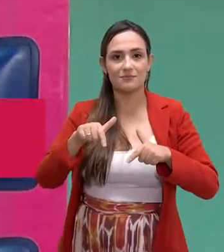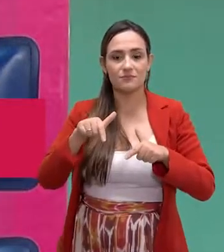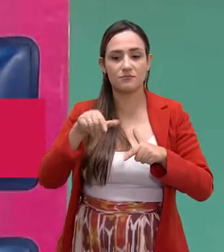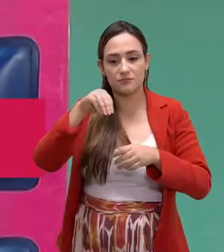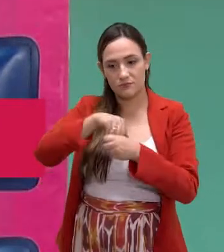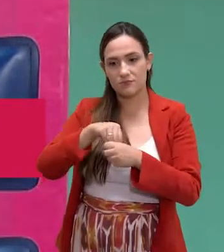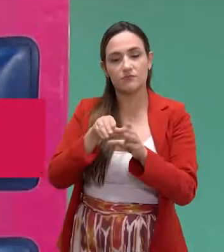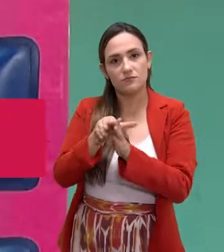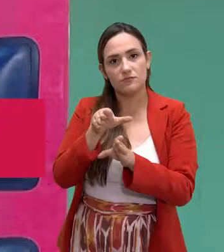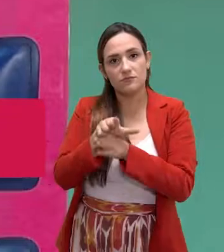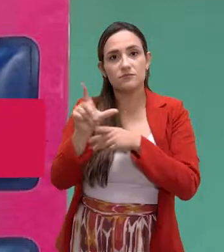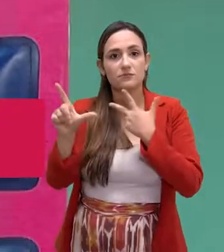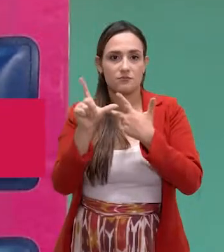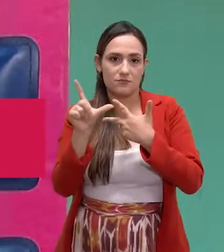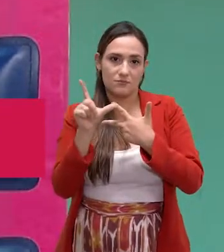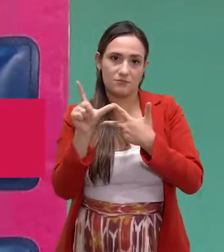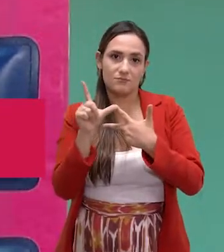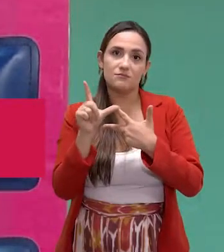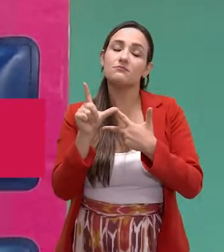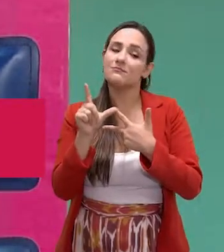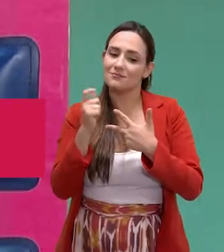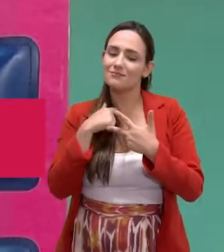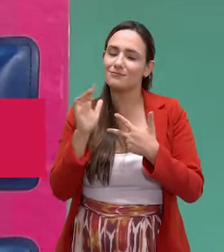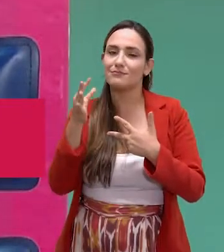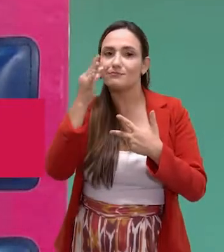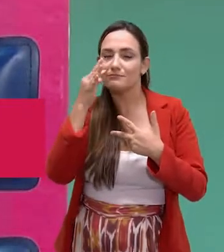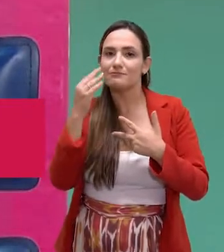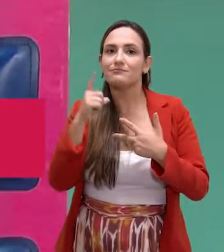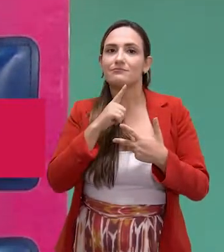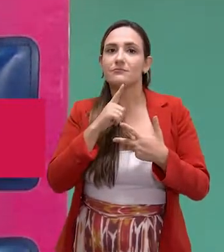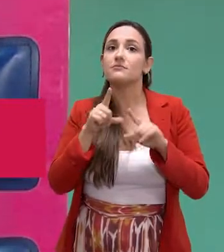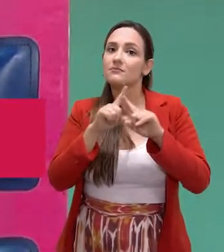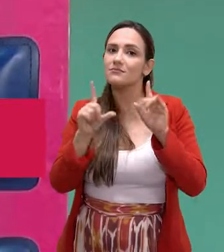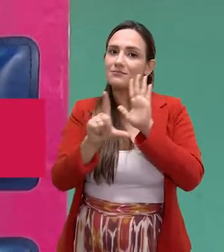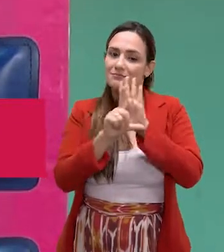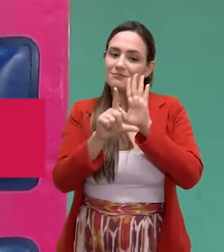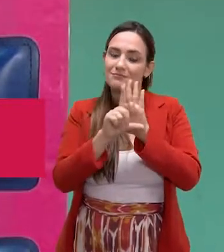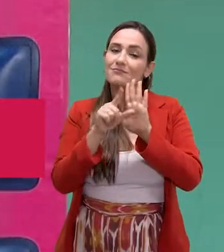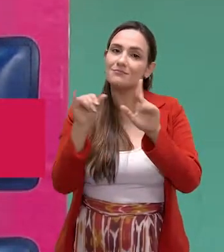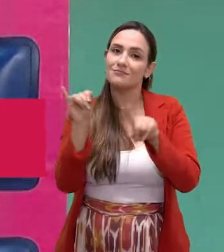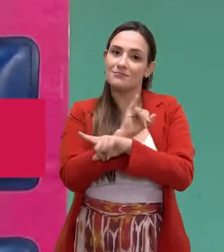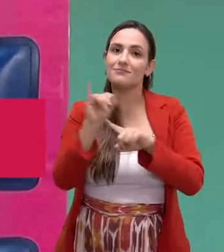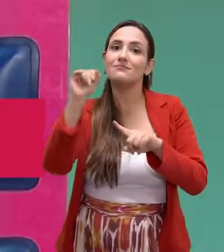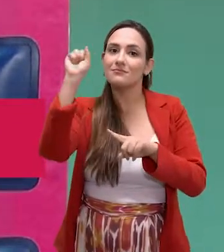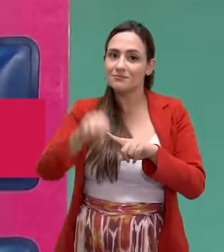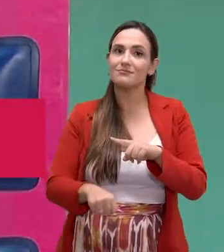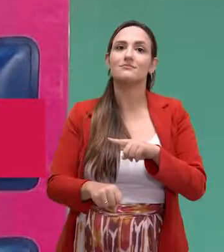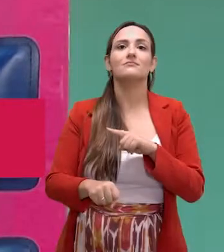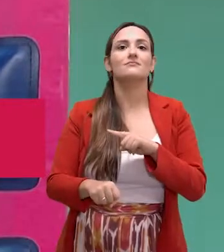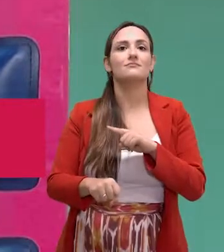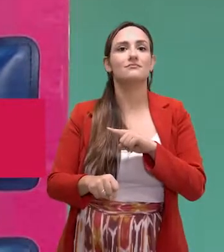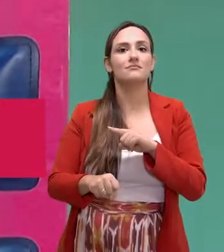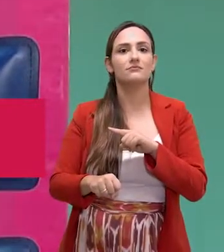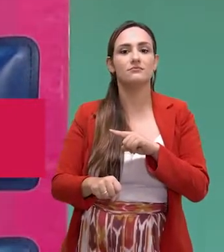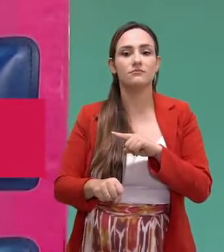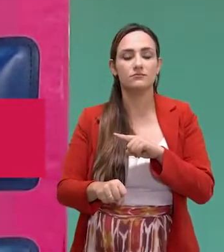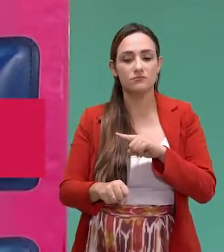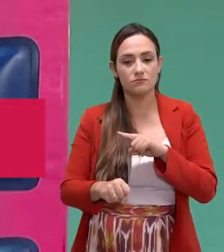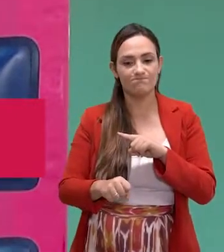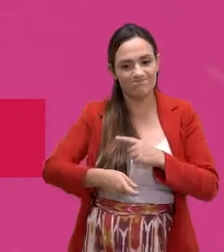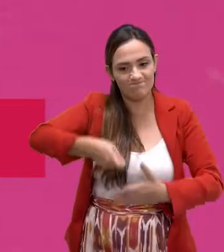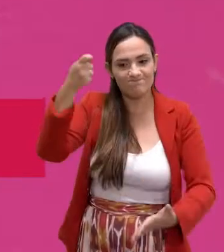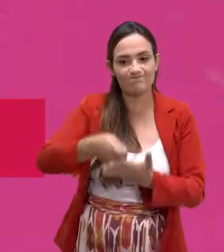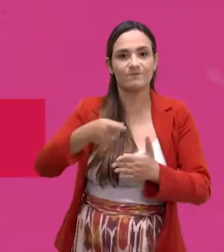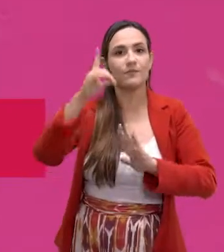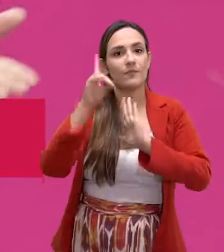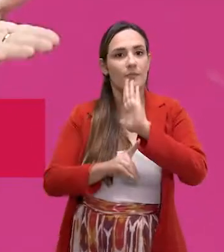legislativa, mas eu acho que as leis, elas representam um instrumento, sim, de consolidação desses